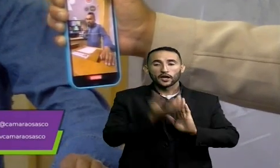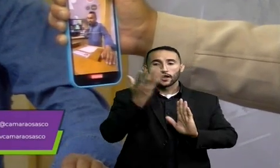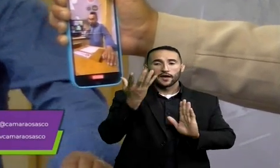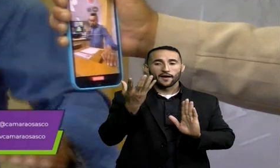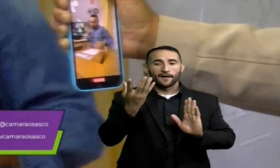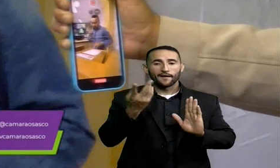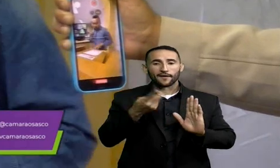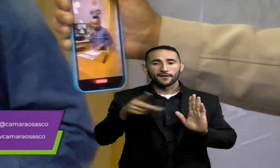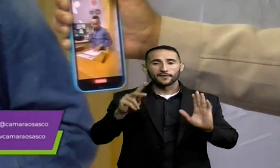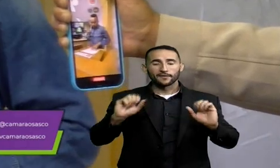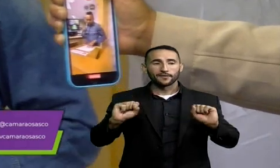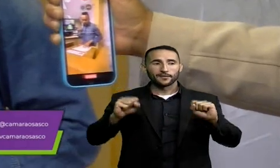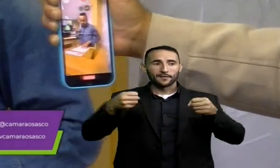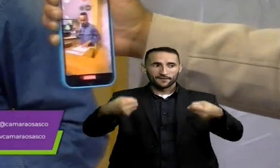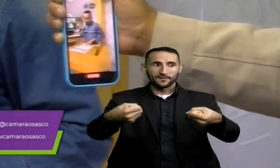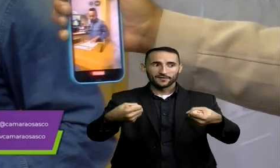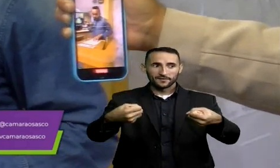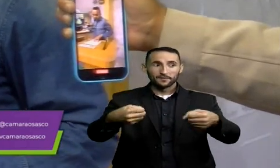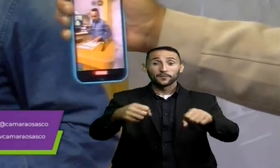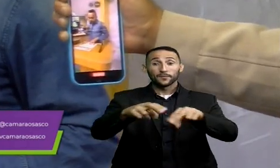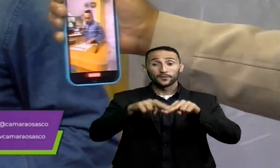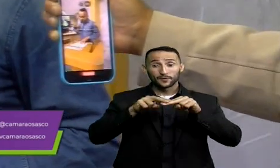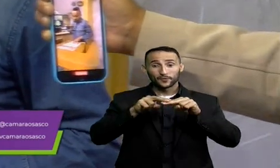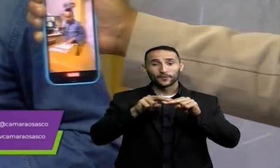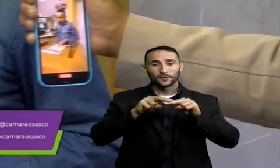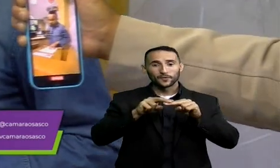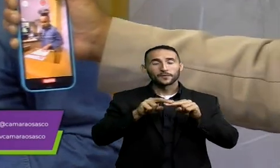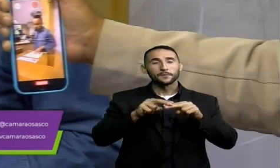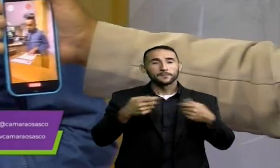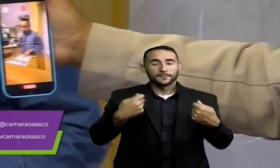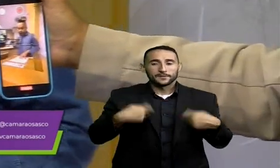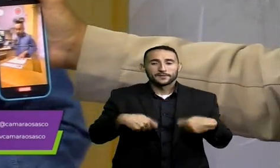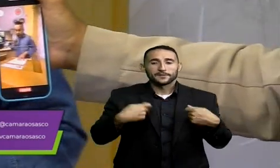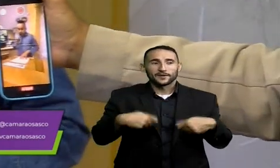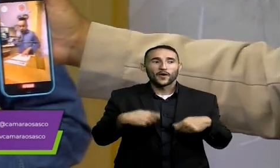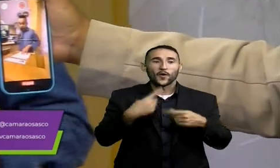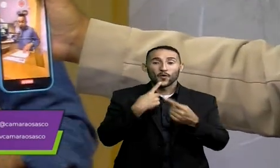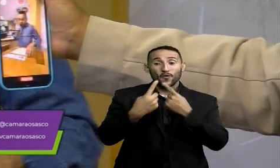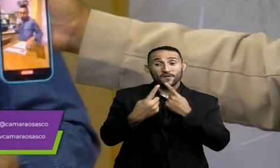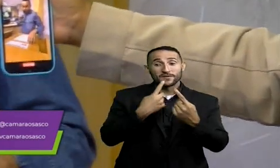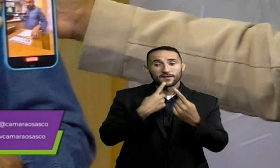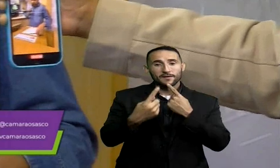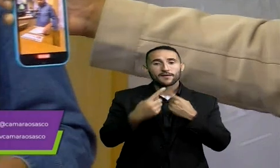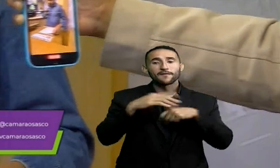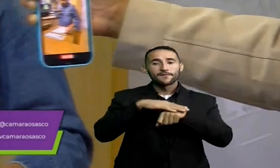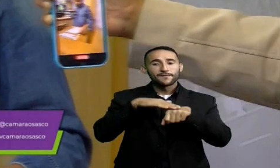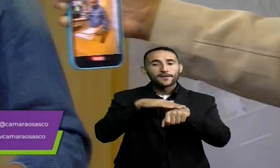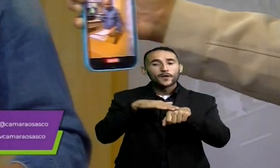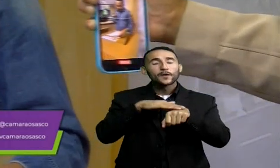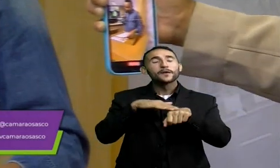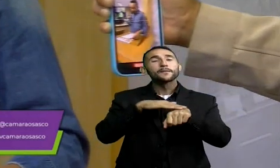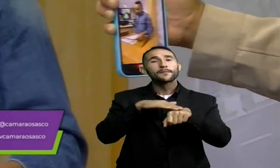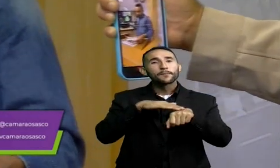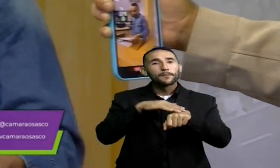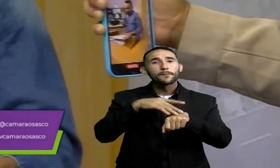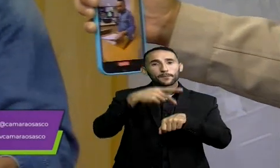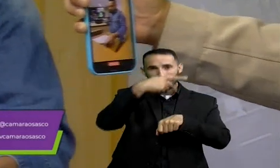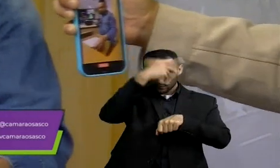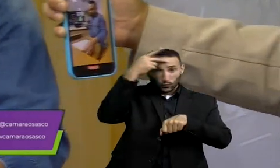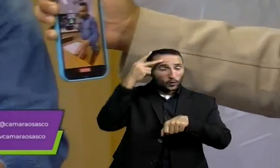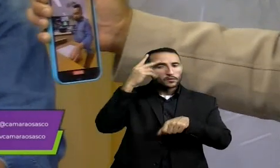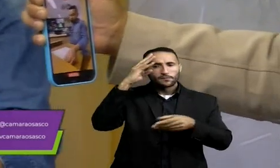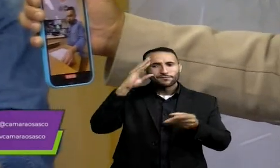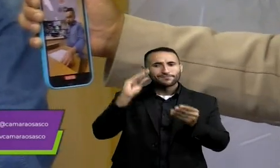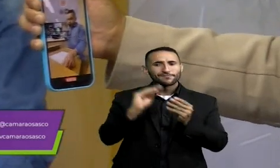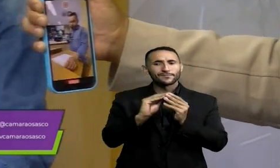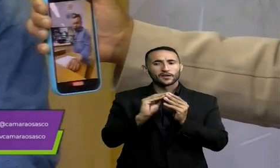dessa causa então eu acho que eh precisa conversar com quem realmente eh eh entende